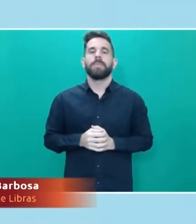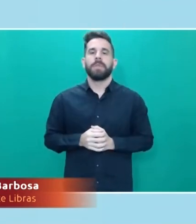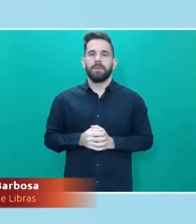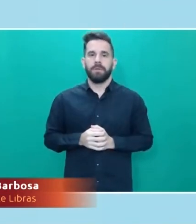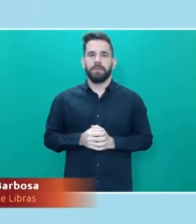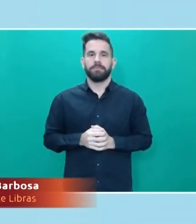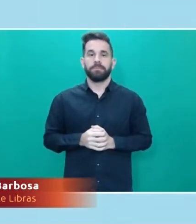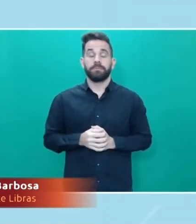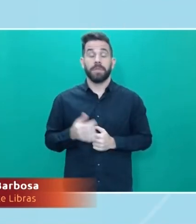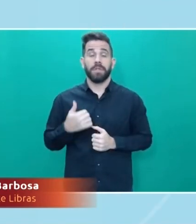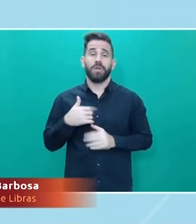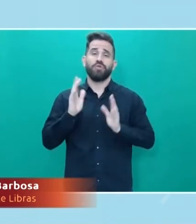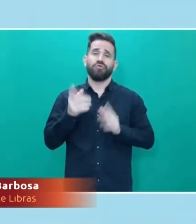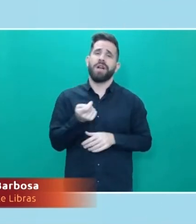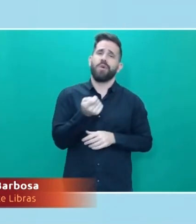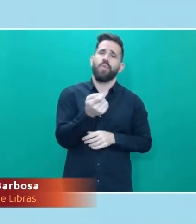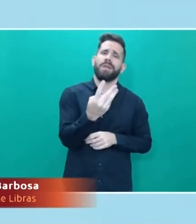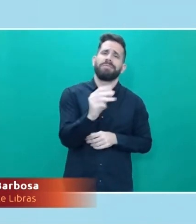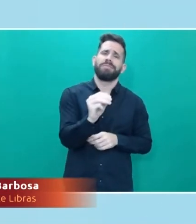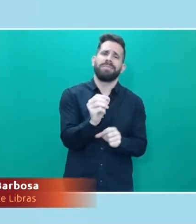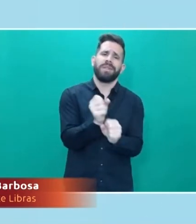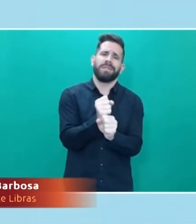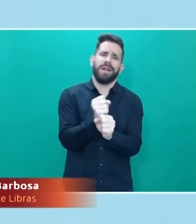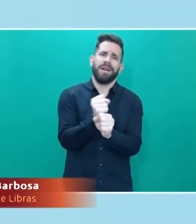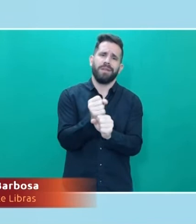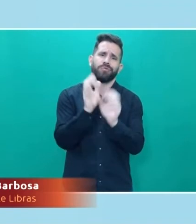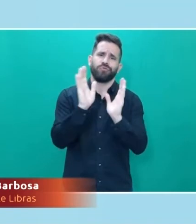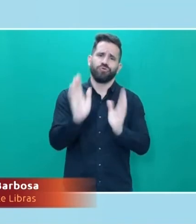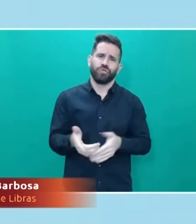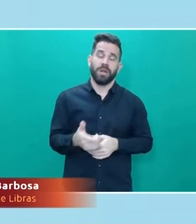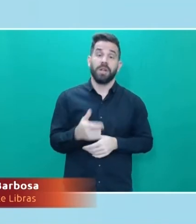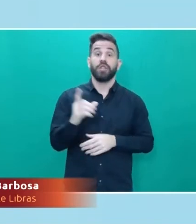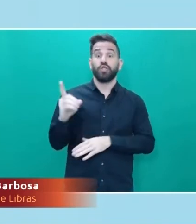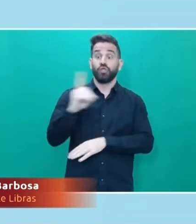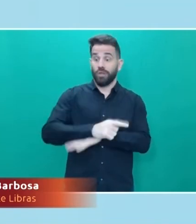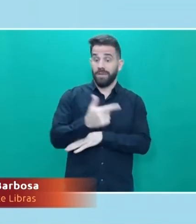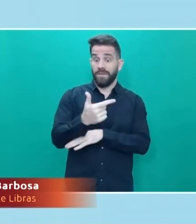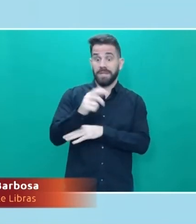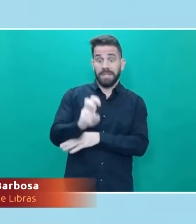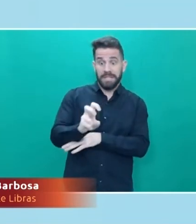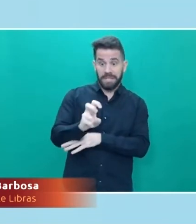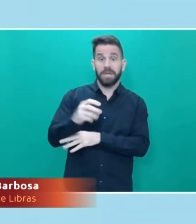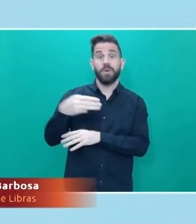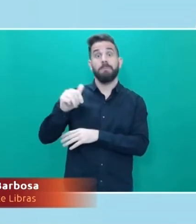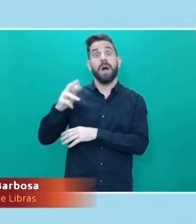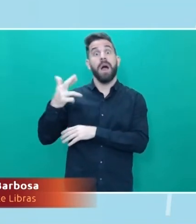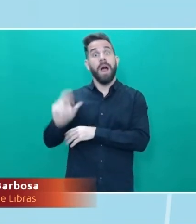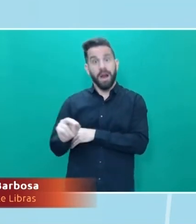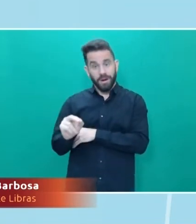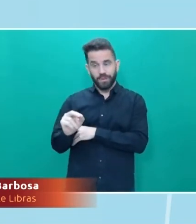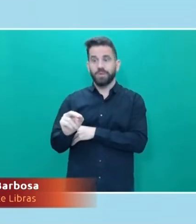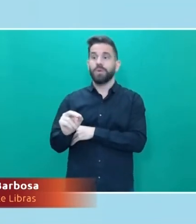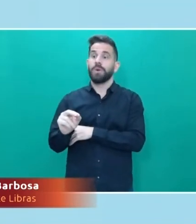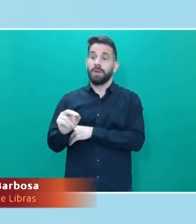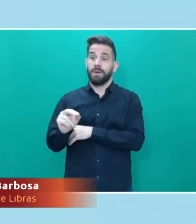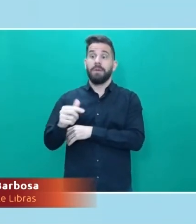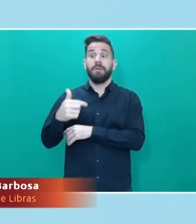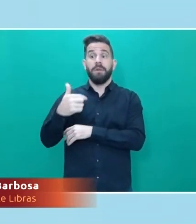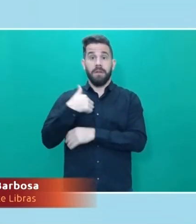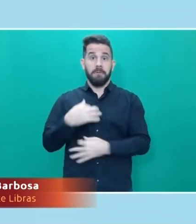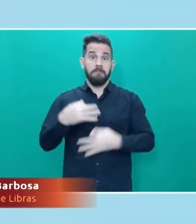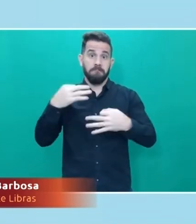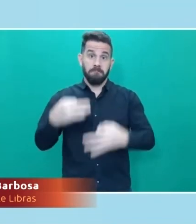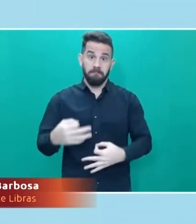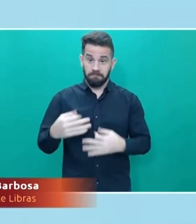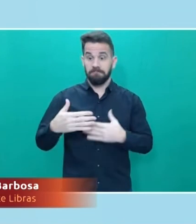quase 3 décadas, né? No dia 25 de março do próximo ano, eu vou comemorar meu aniversário de 30 anos de